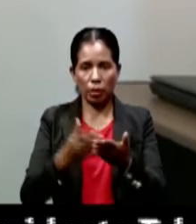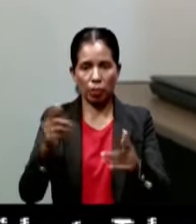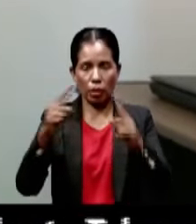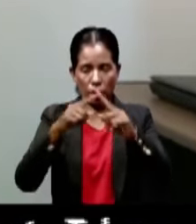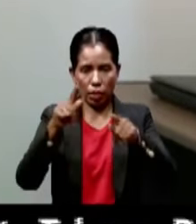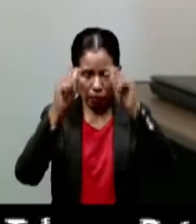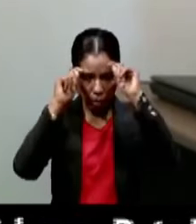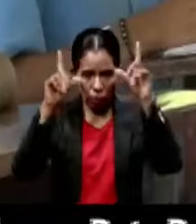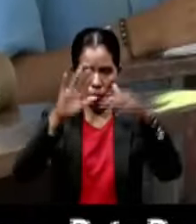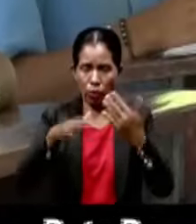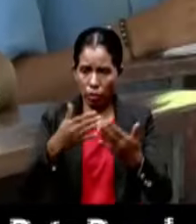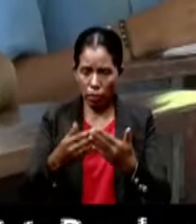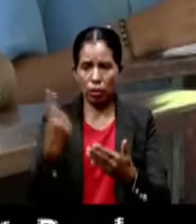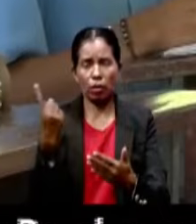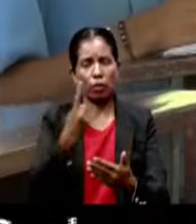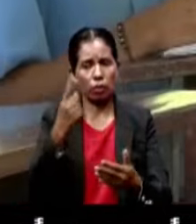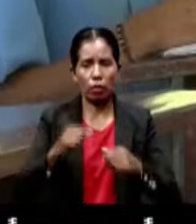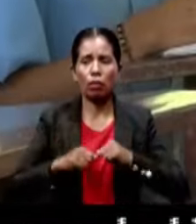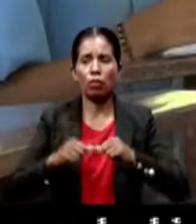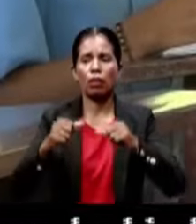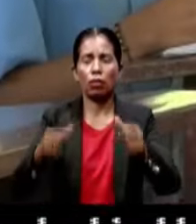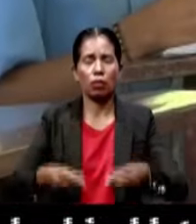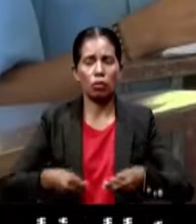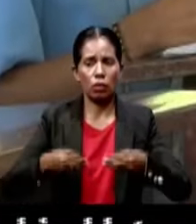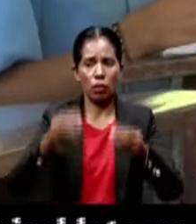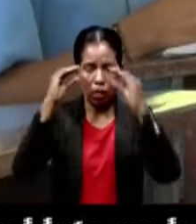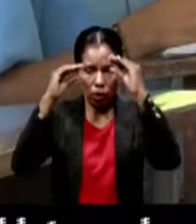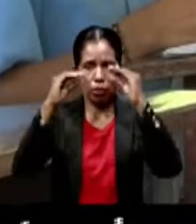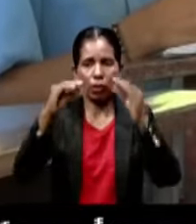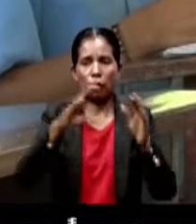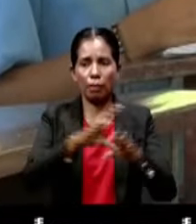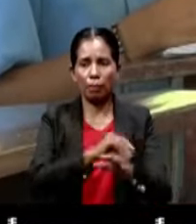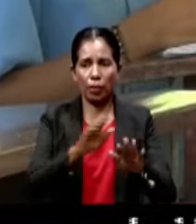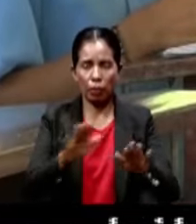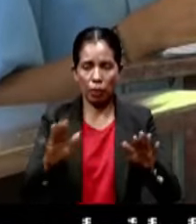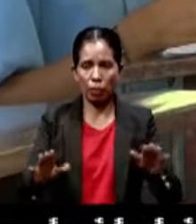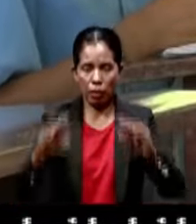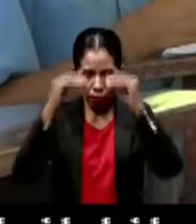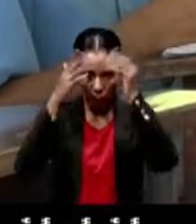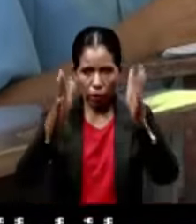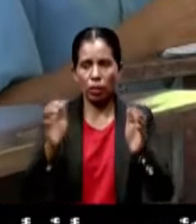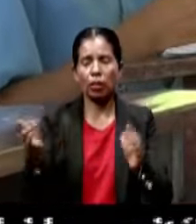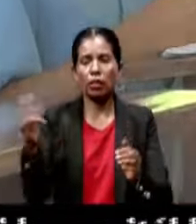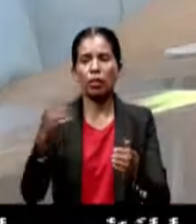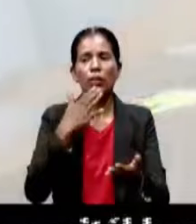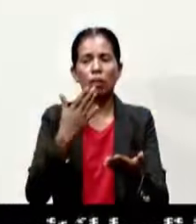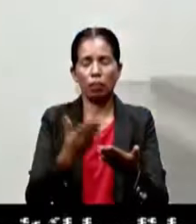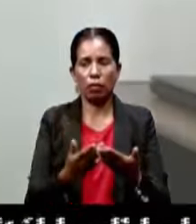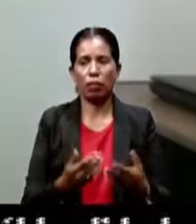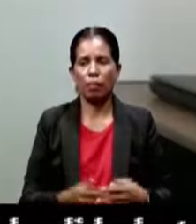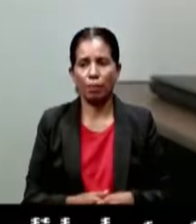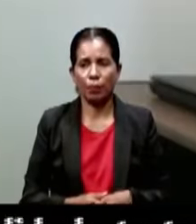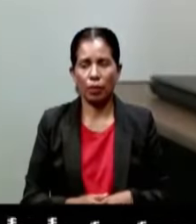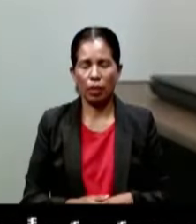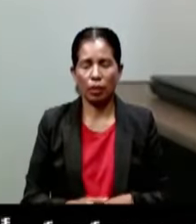de informar PEMOS, a Sena Fatin continua a formação a tu prepara manor em Sira o dia Clitan. Professor Barak